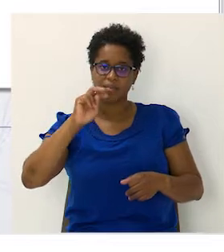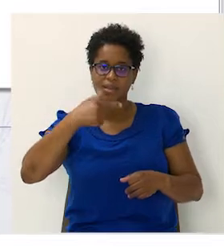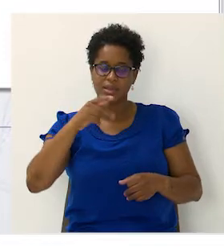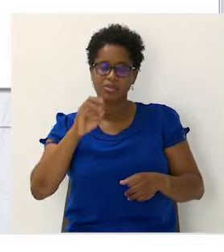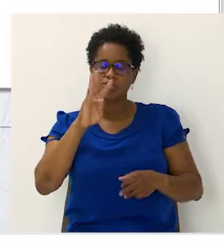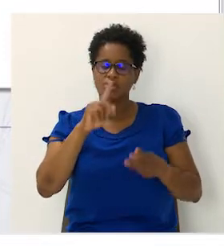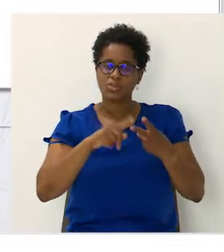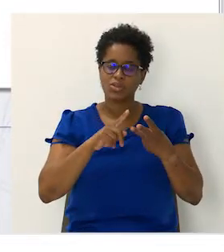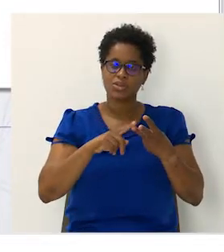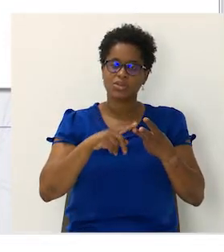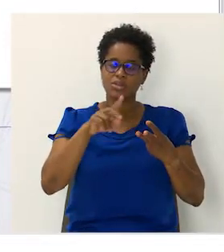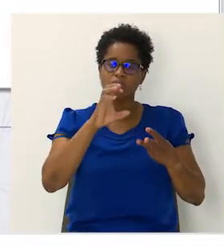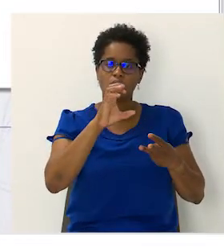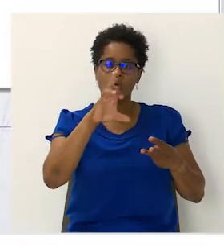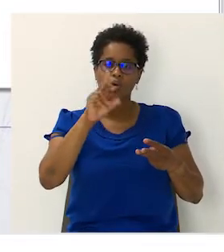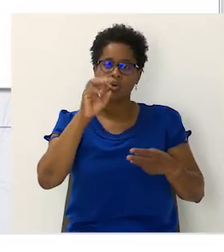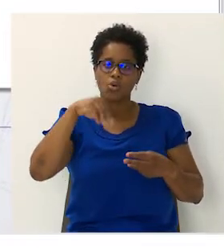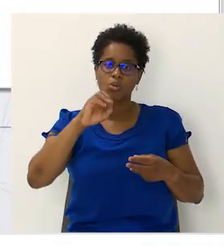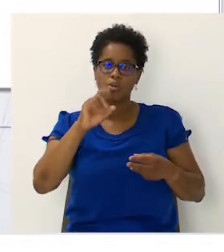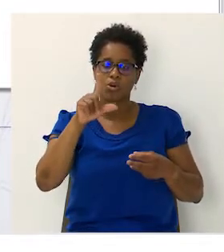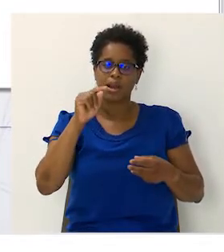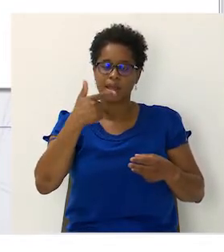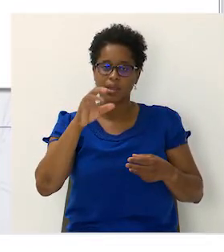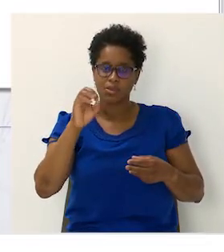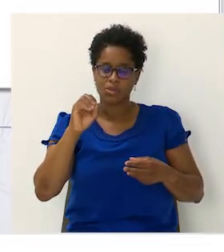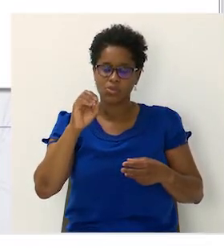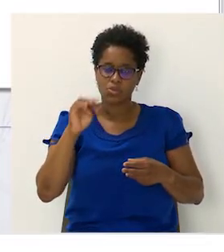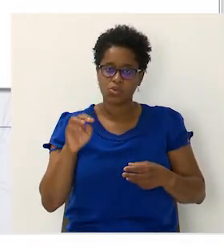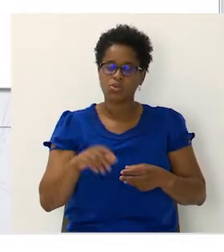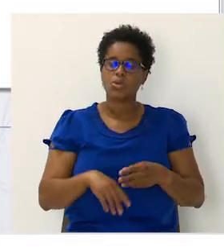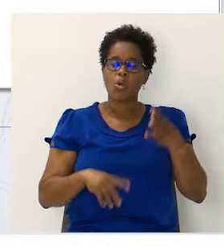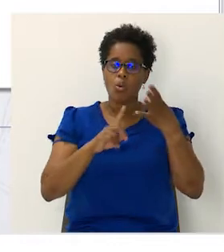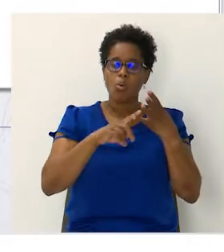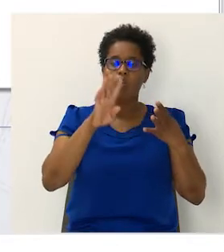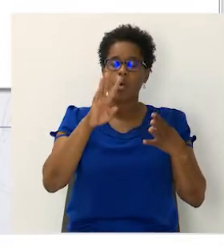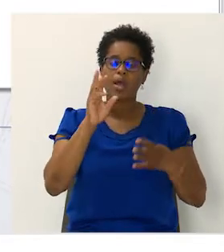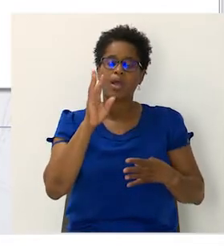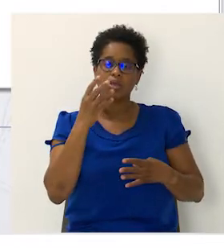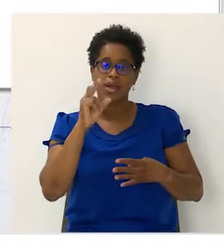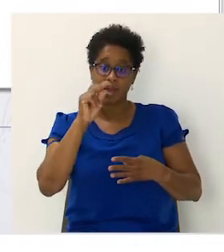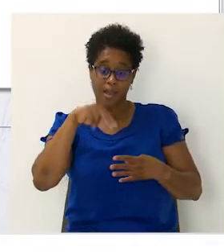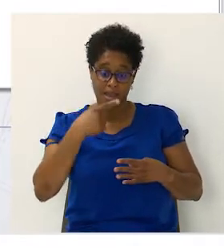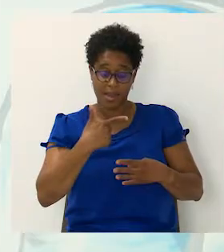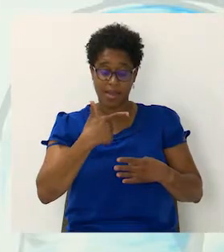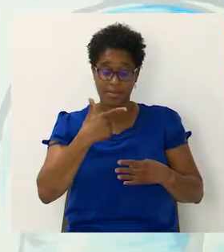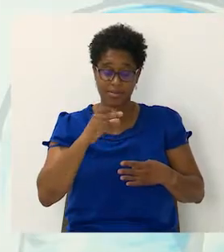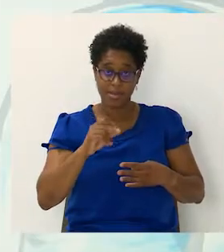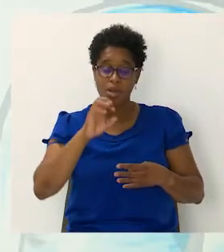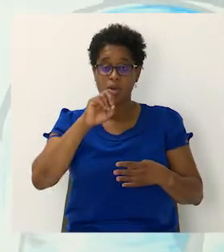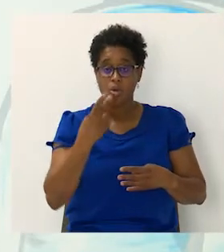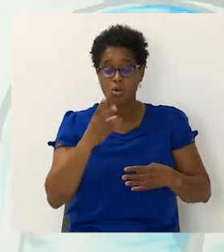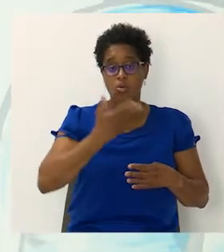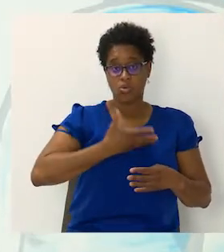cromelex ou cromeleche. Quarto, anta ou dólmenes.